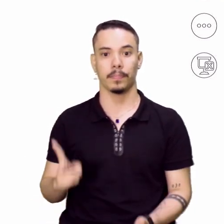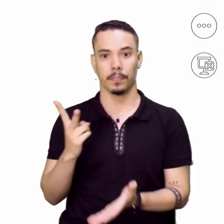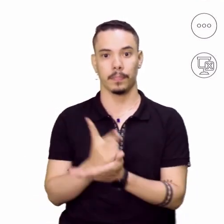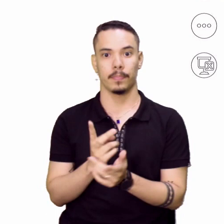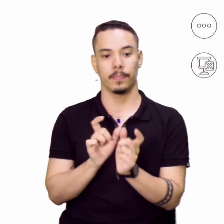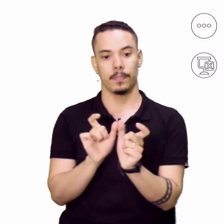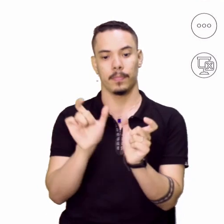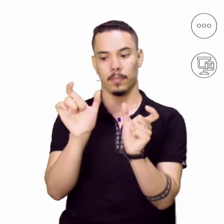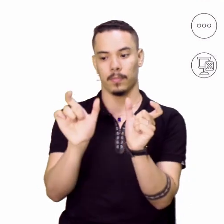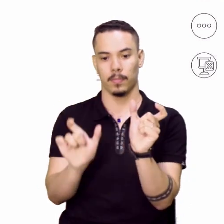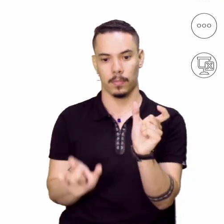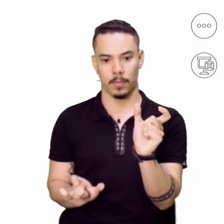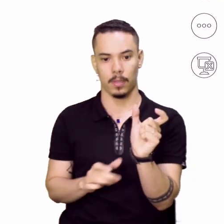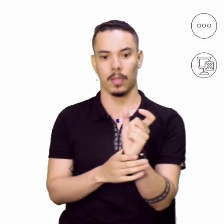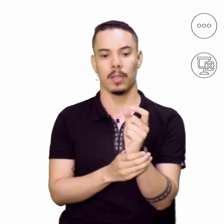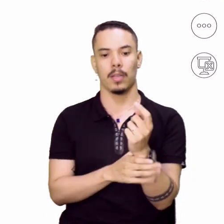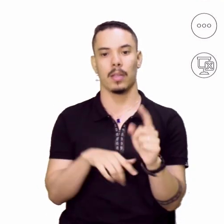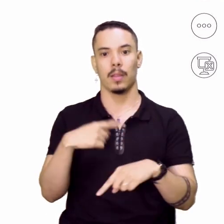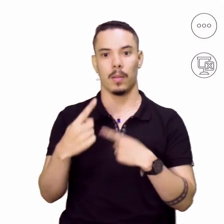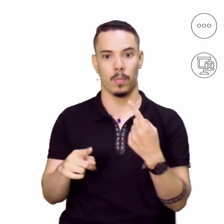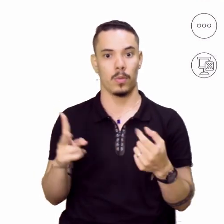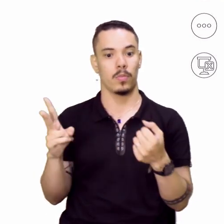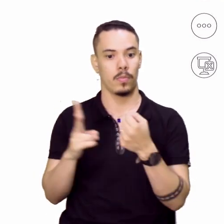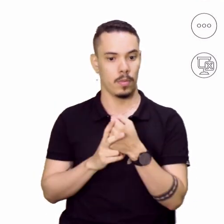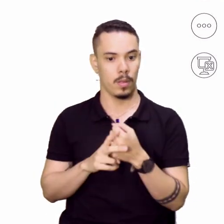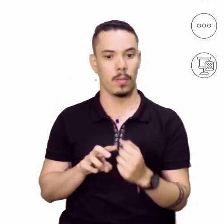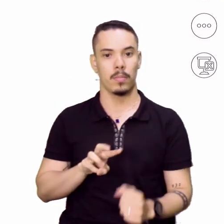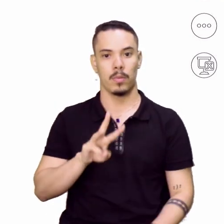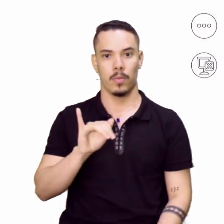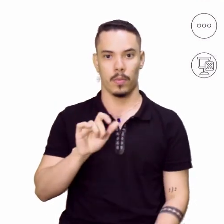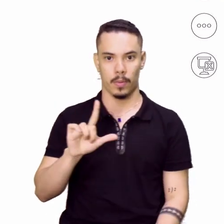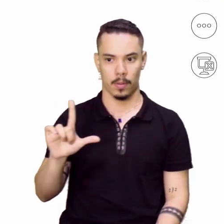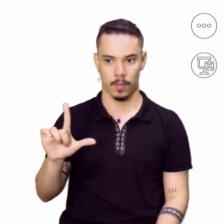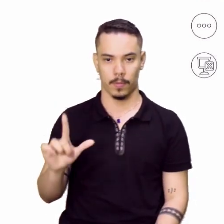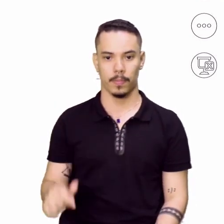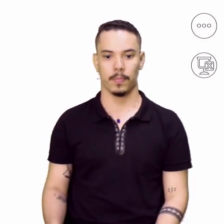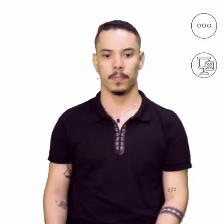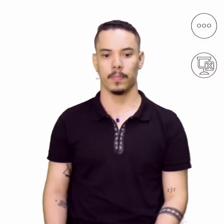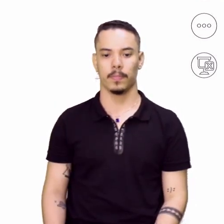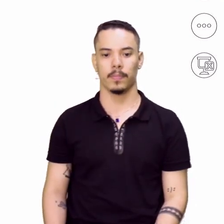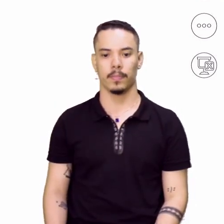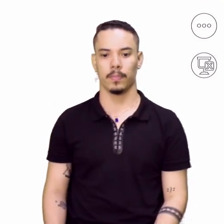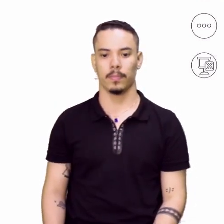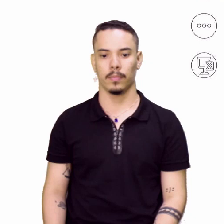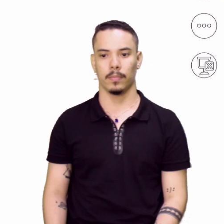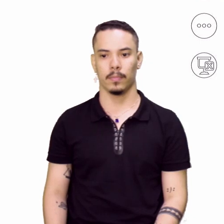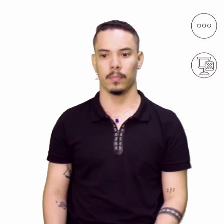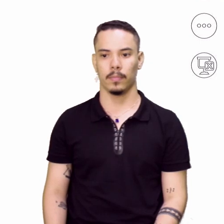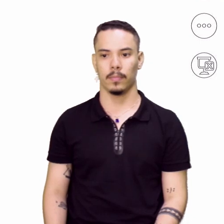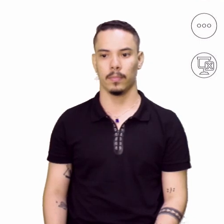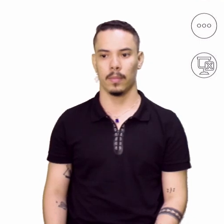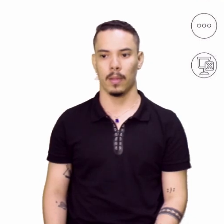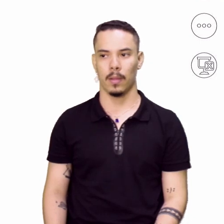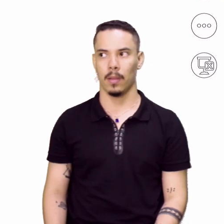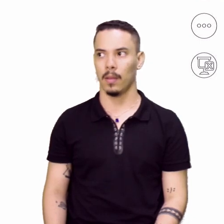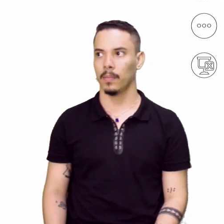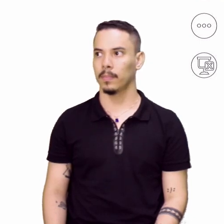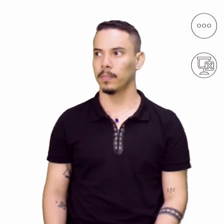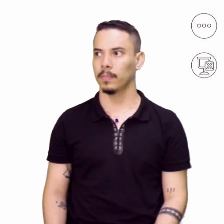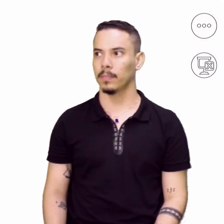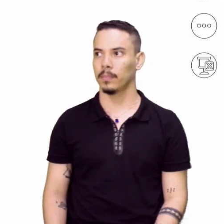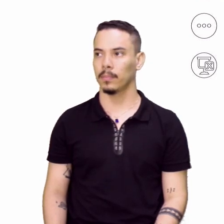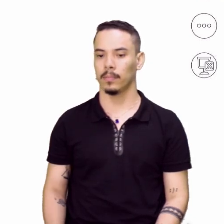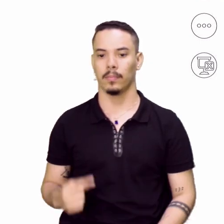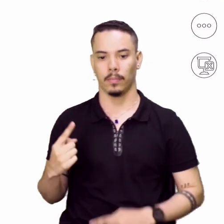logo seguida o o verbo Will que é o verbo modal do Futuro no nos tempos simples e